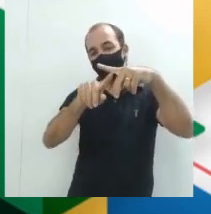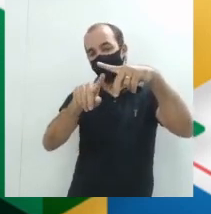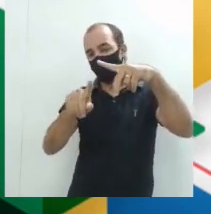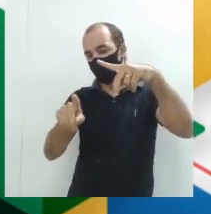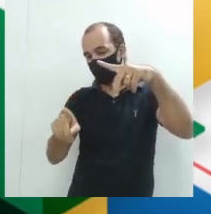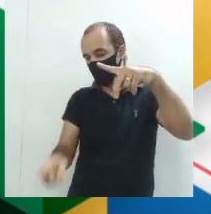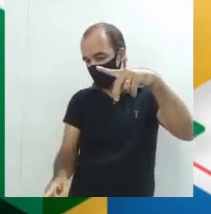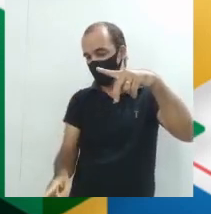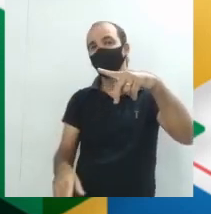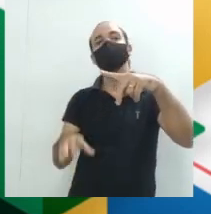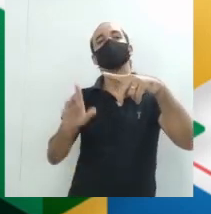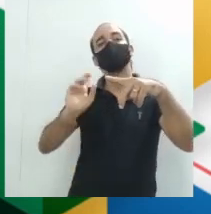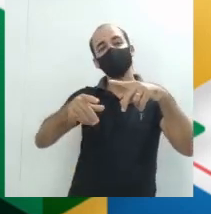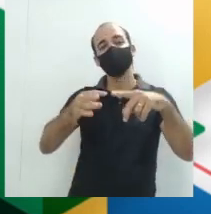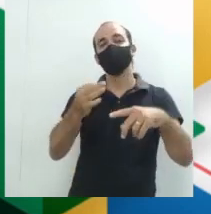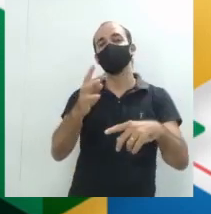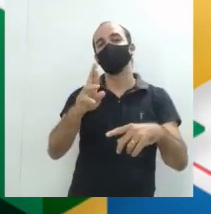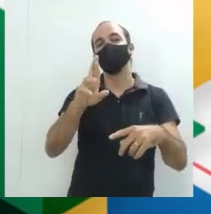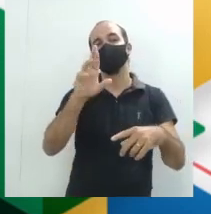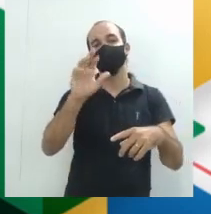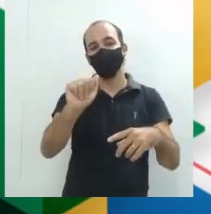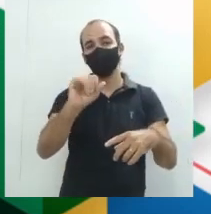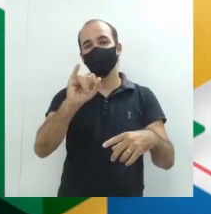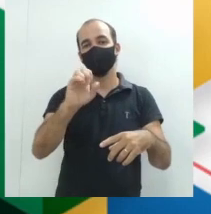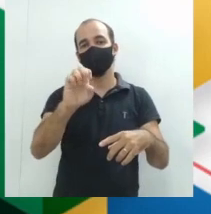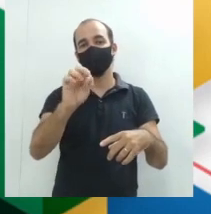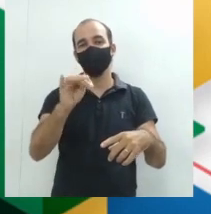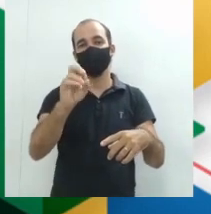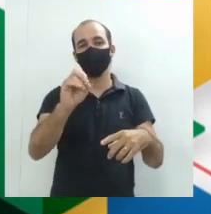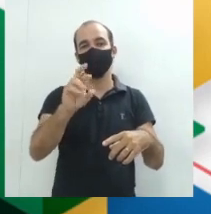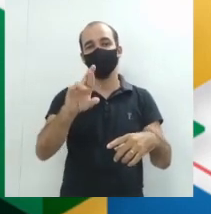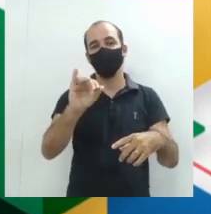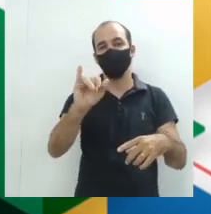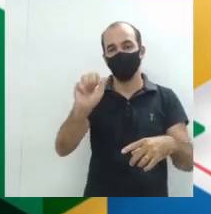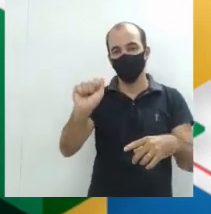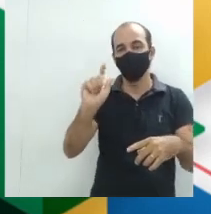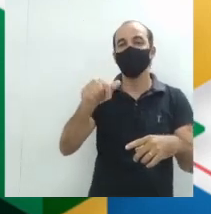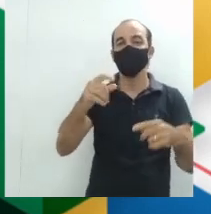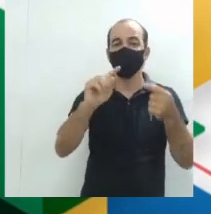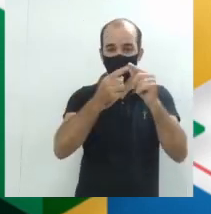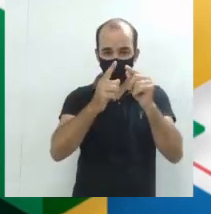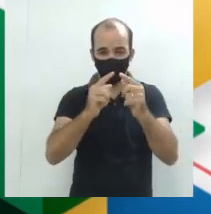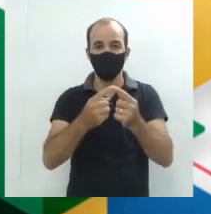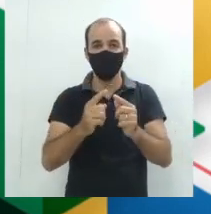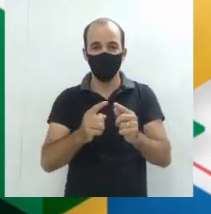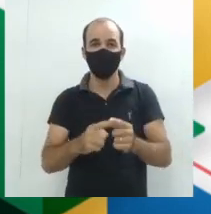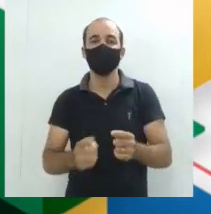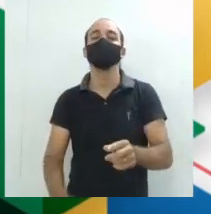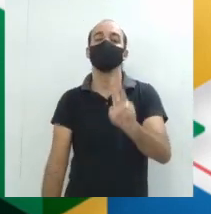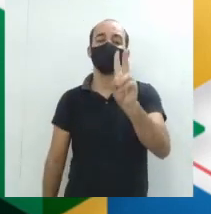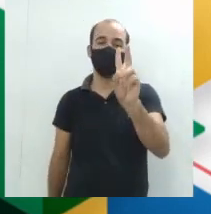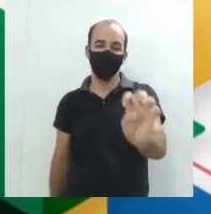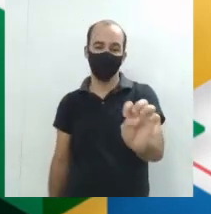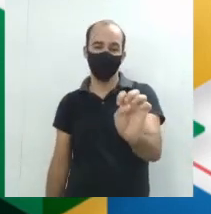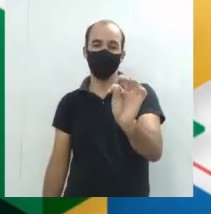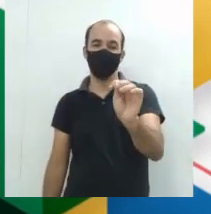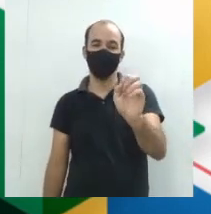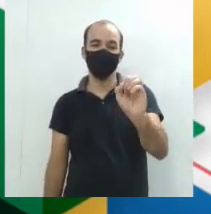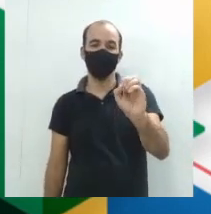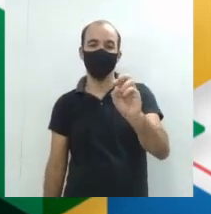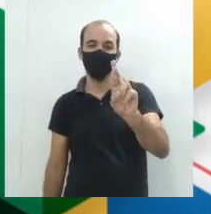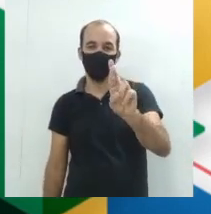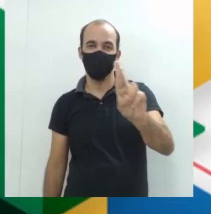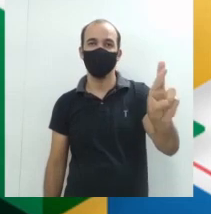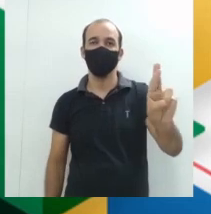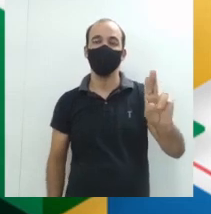velocidade naquele ponto. Então isso é o chamado vetor, velocidade instantânea. Se o